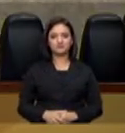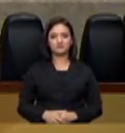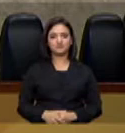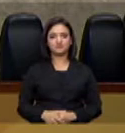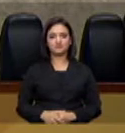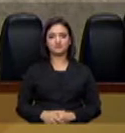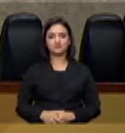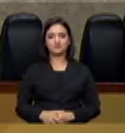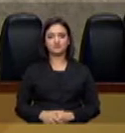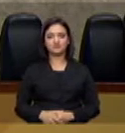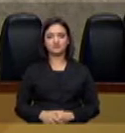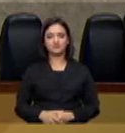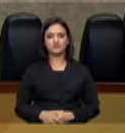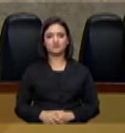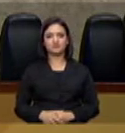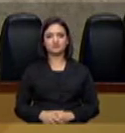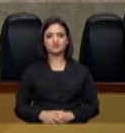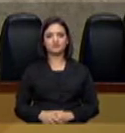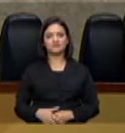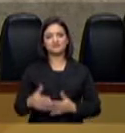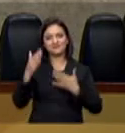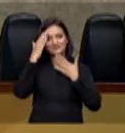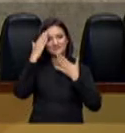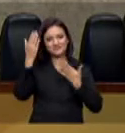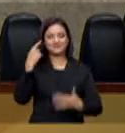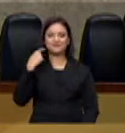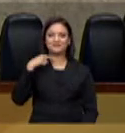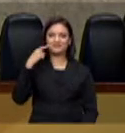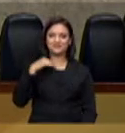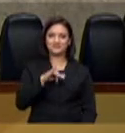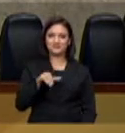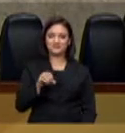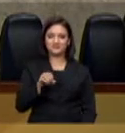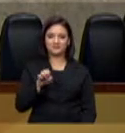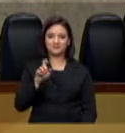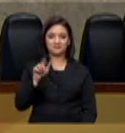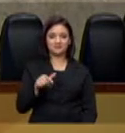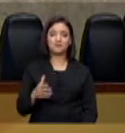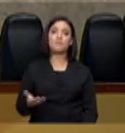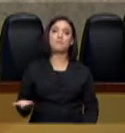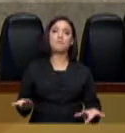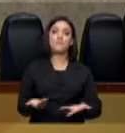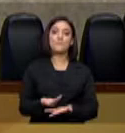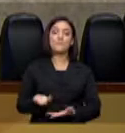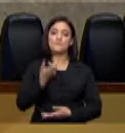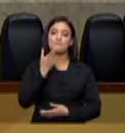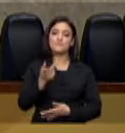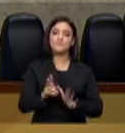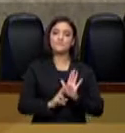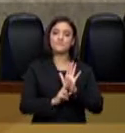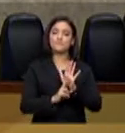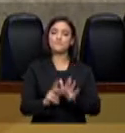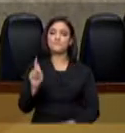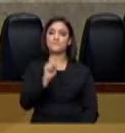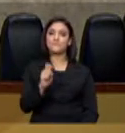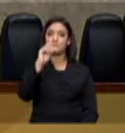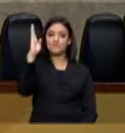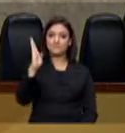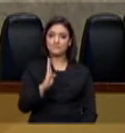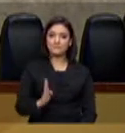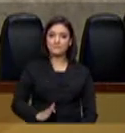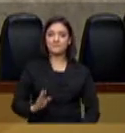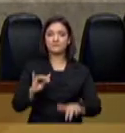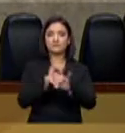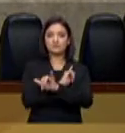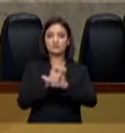Muito obrigado, doutor José Fayad Moura. Falará agora pelo Amicus Curiae, Associação Brasileira de